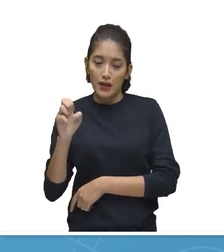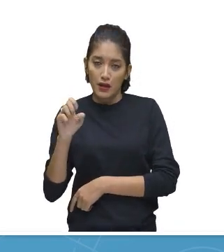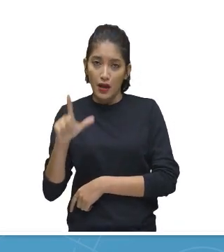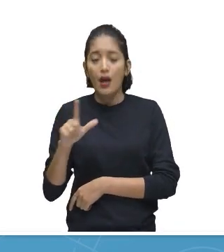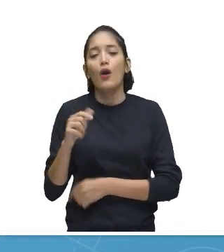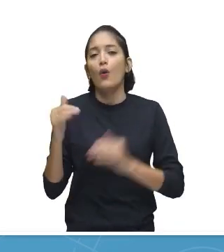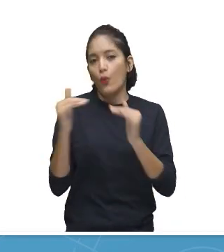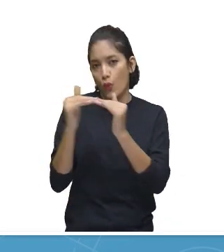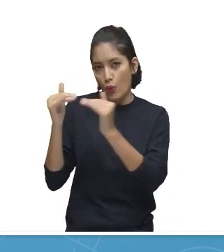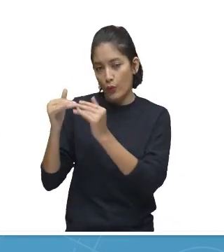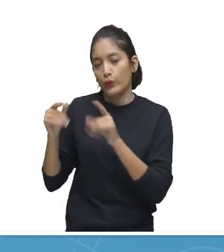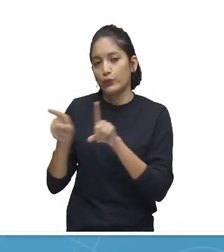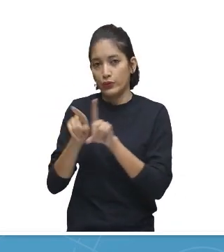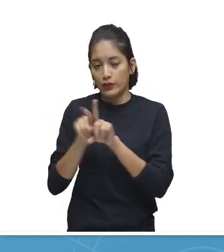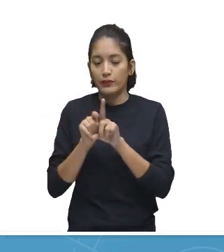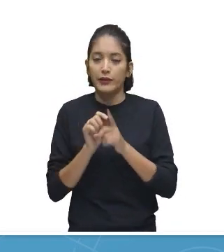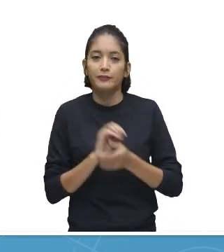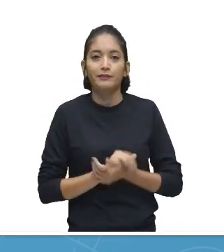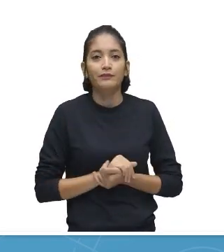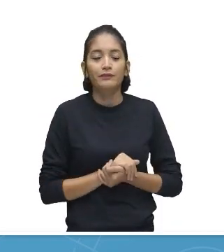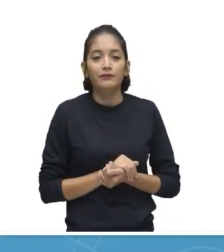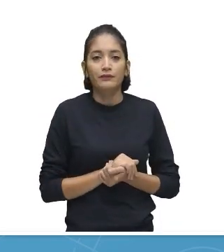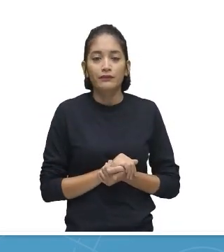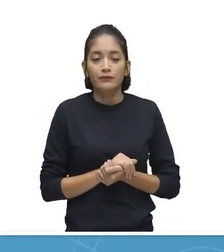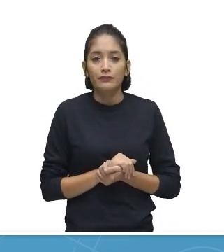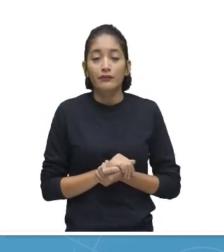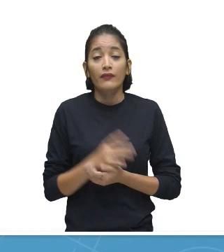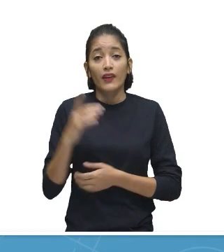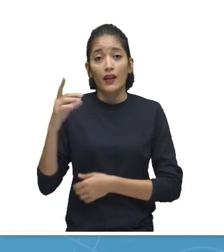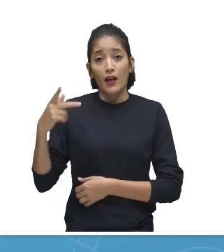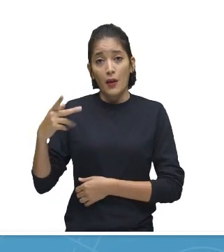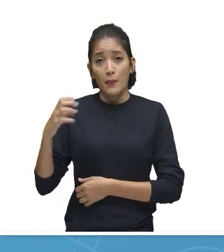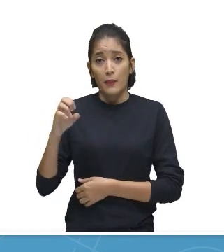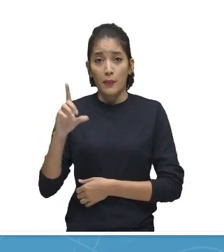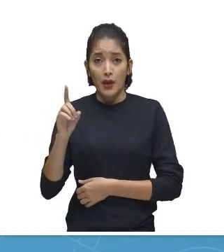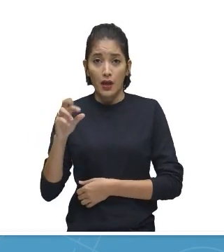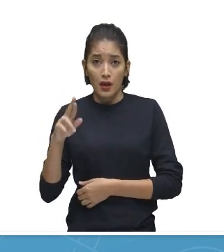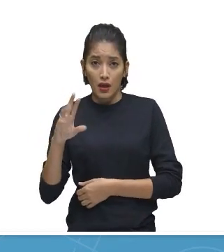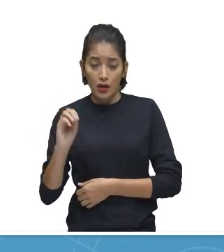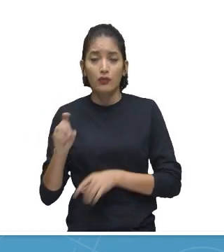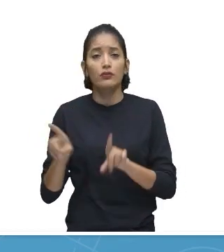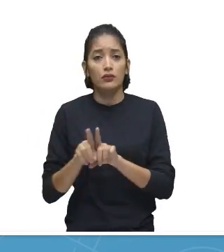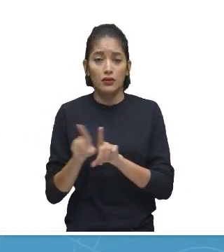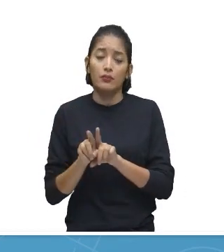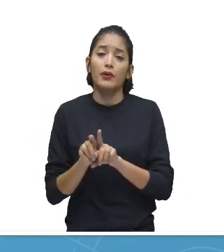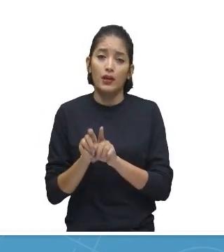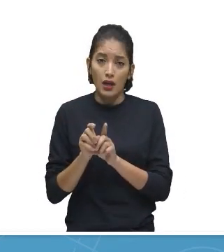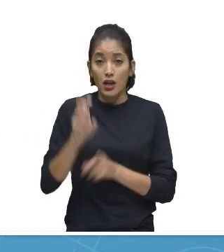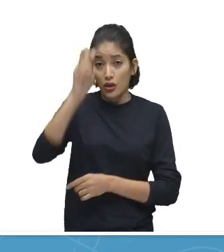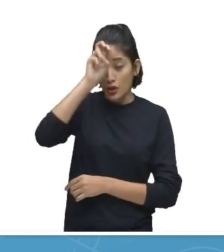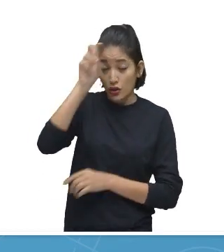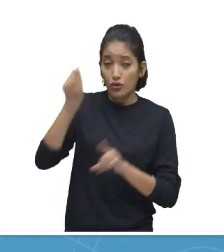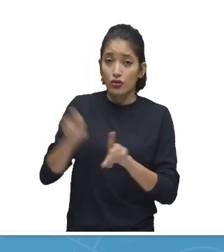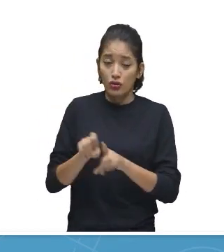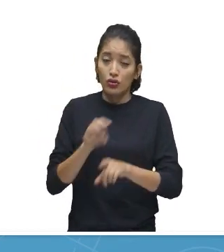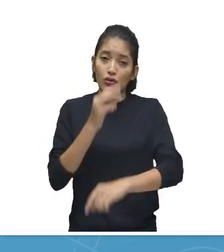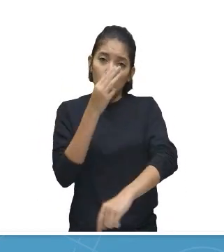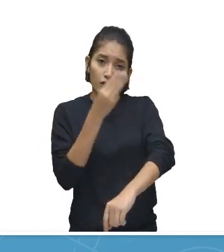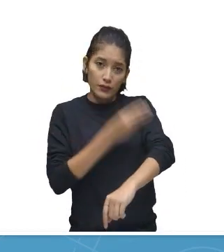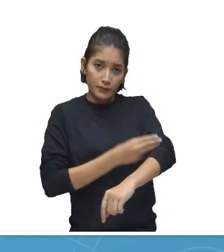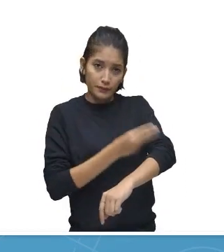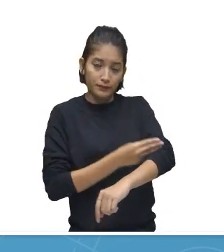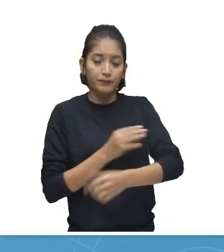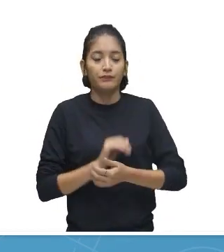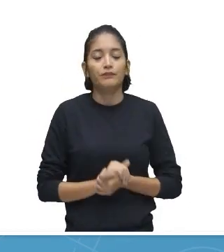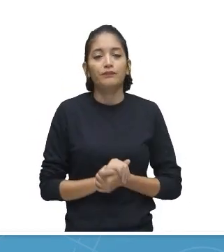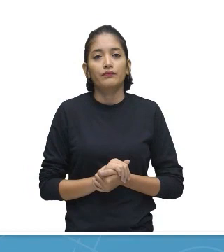Idade Média. Muito bem. O Pedro Henrique também colocou o Antigo Egito e a Idade Média. Ana Clara também.